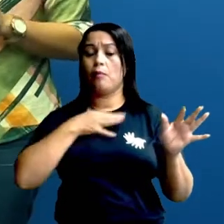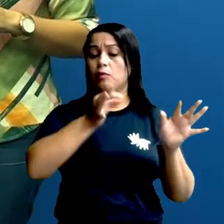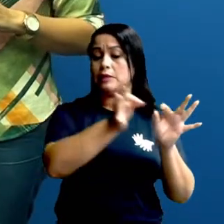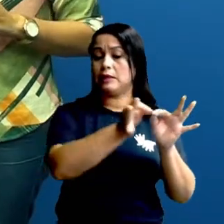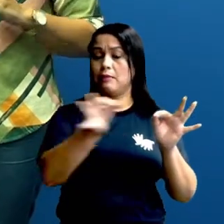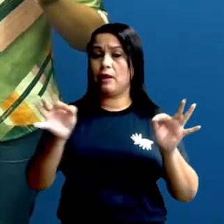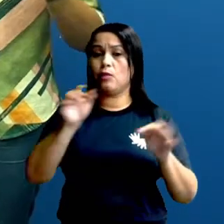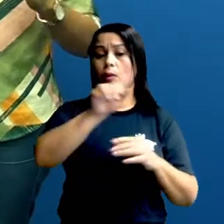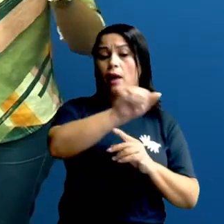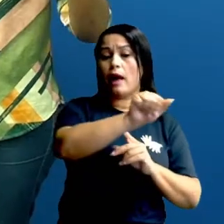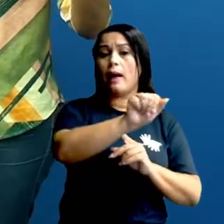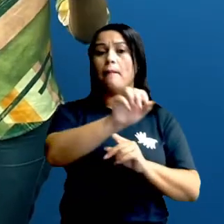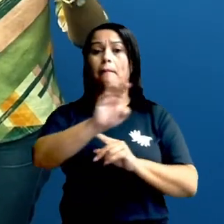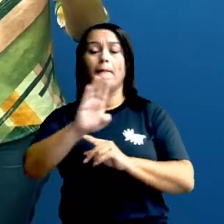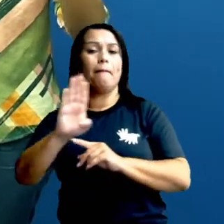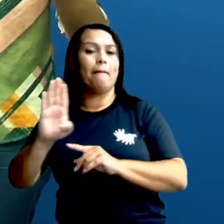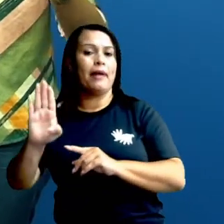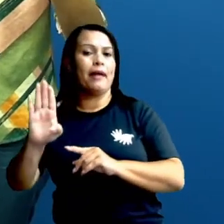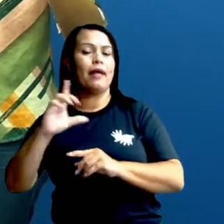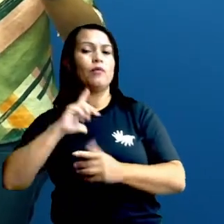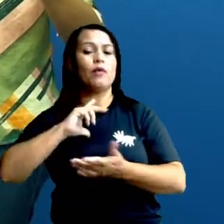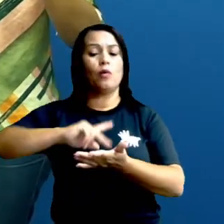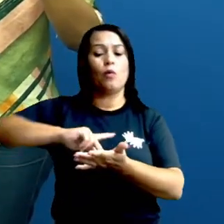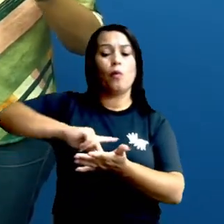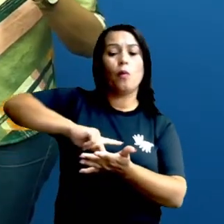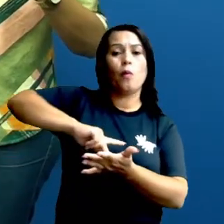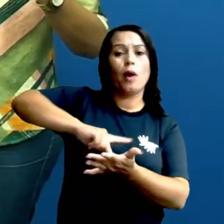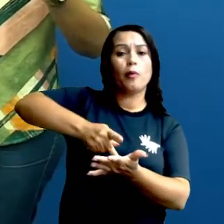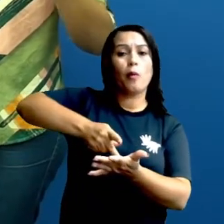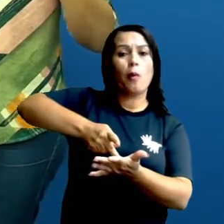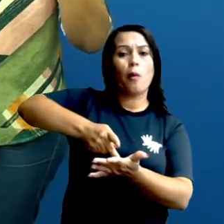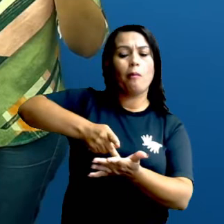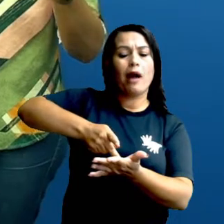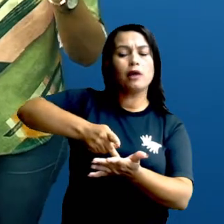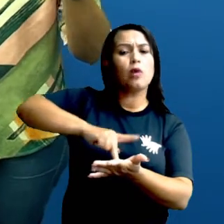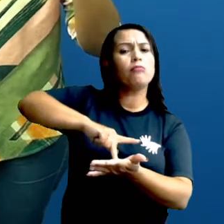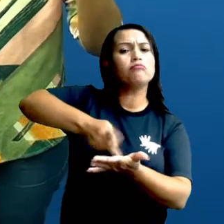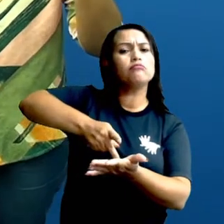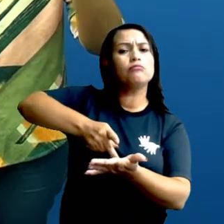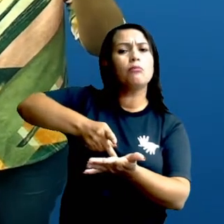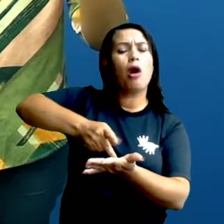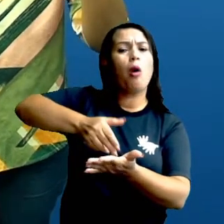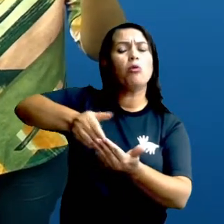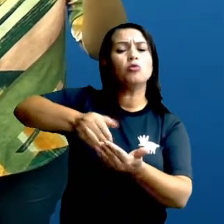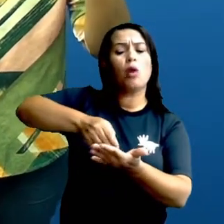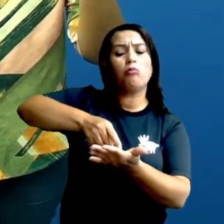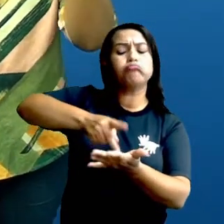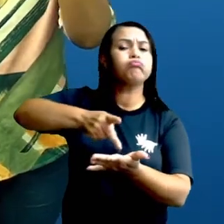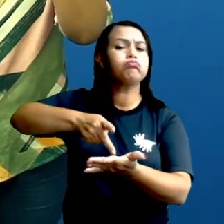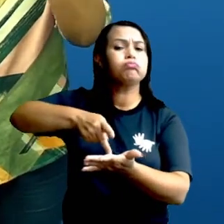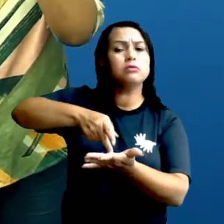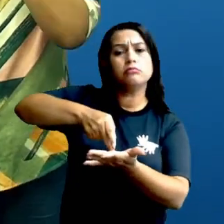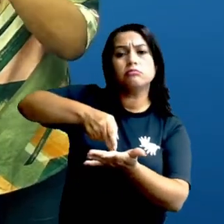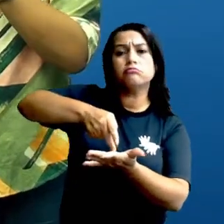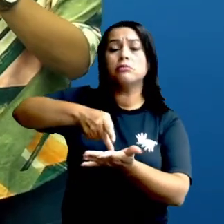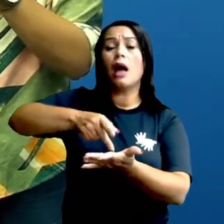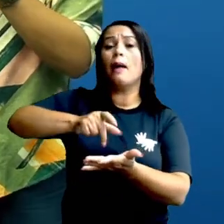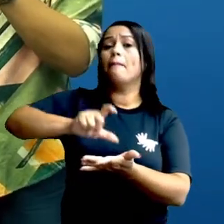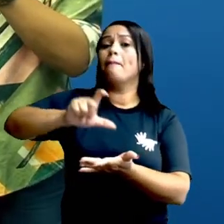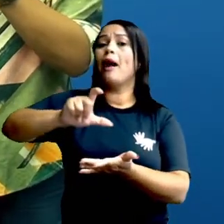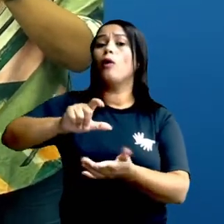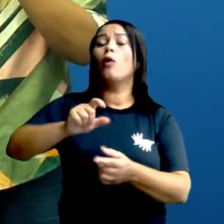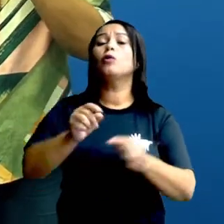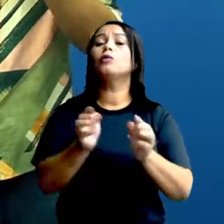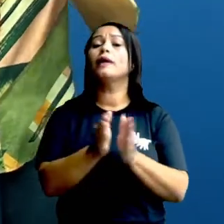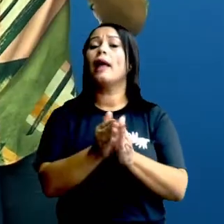AB eu abrir um compasso em uma abertura qualquer essa abertura que seja qualquer mas seja maior do que a